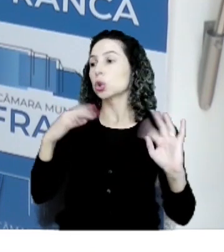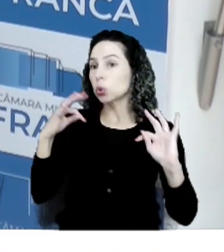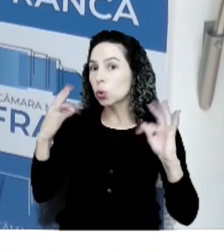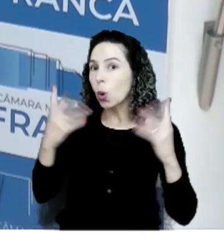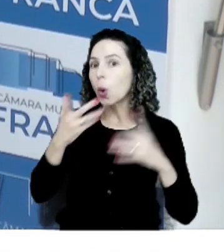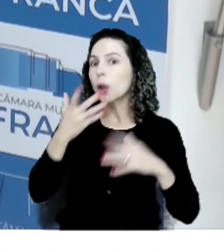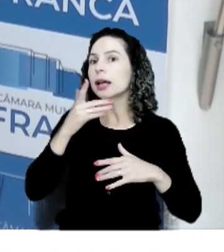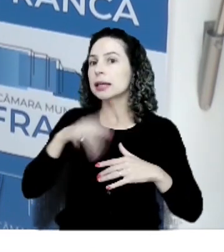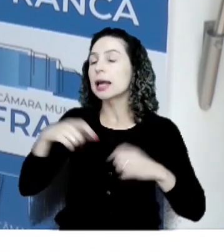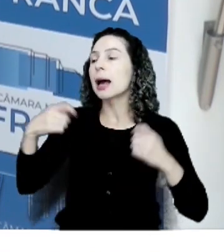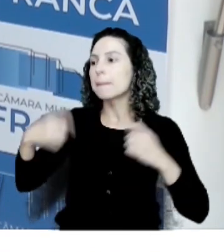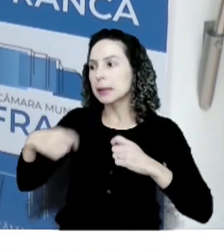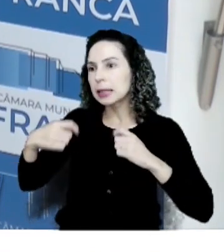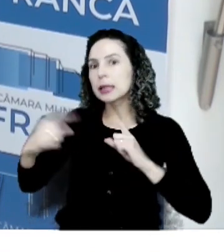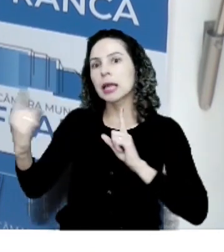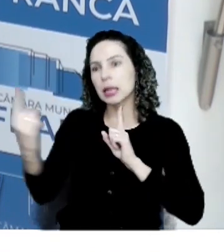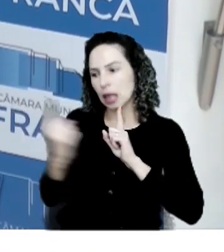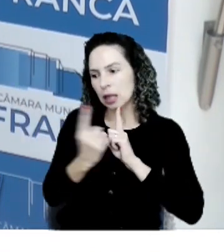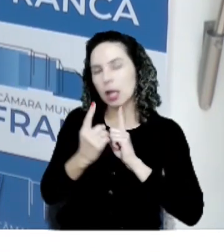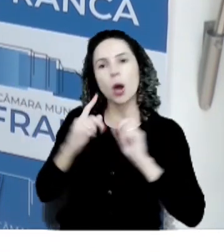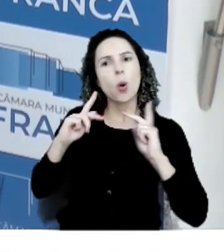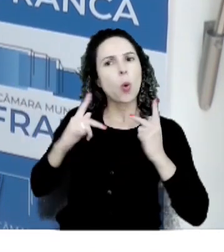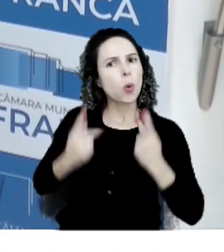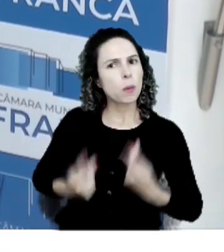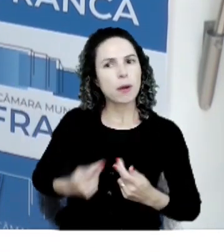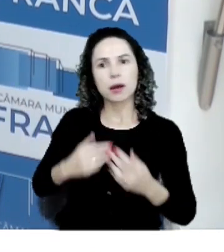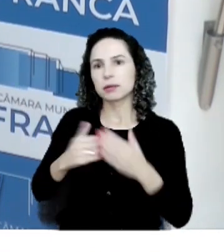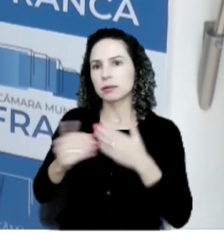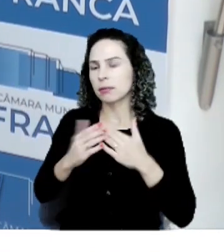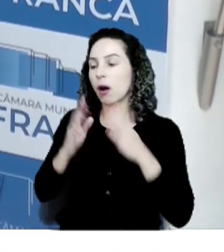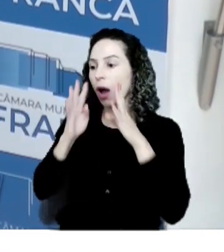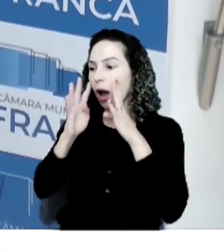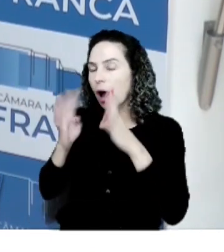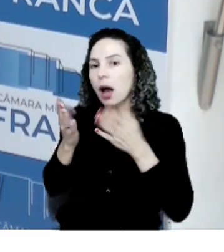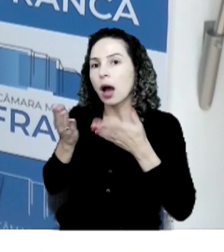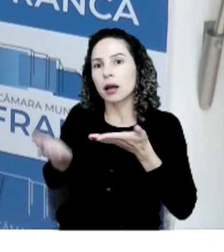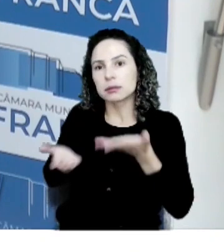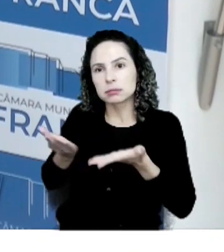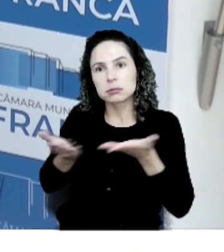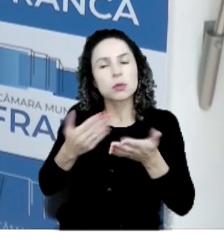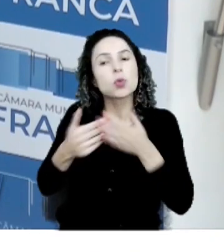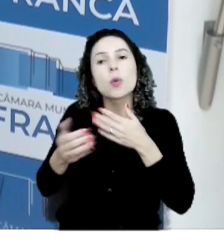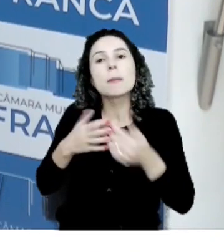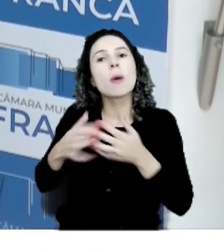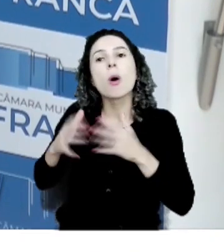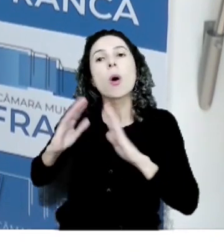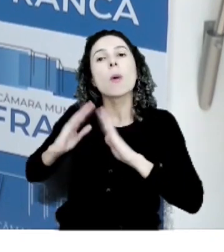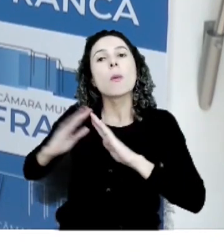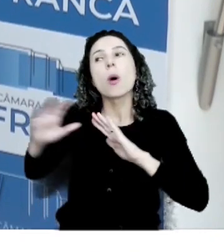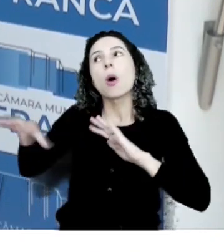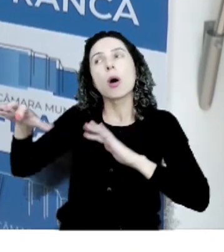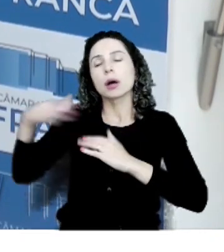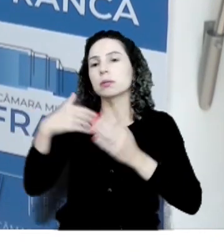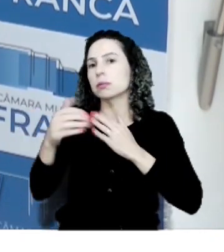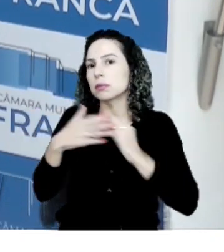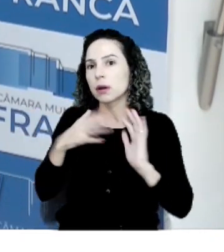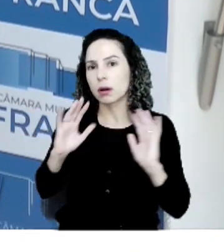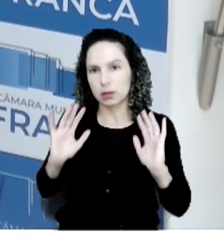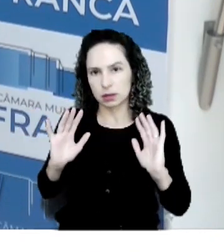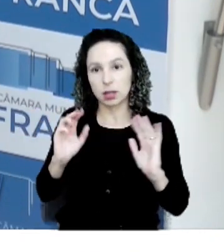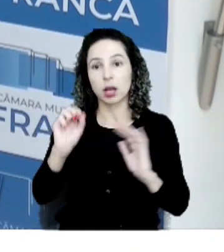criança, todo ser humano tem que ser atendido independente de onde ele mora. O